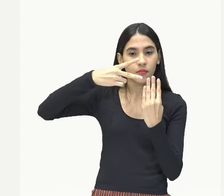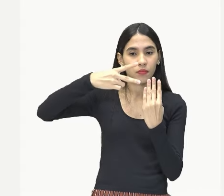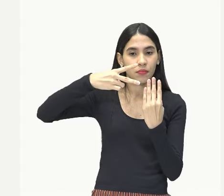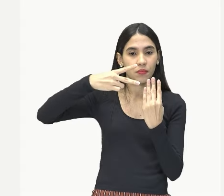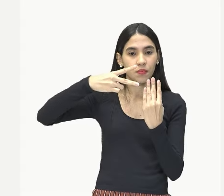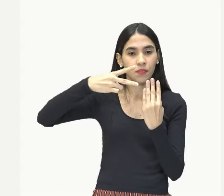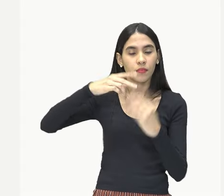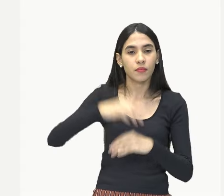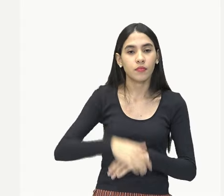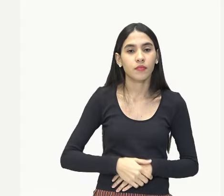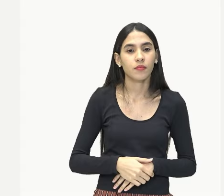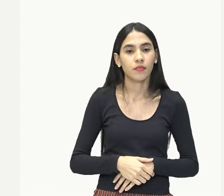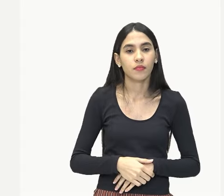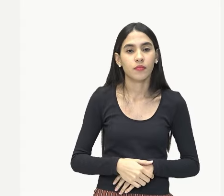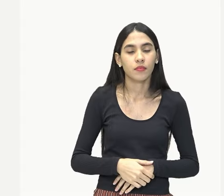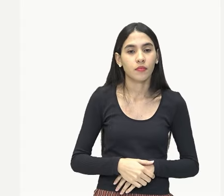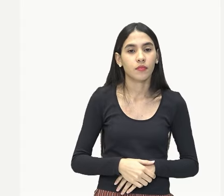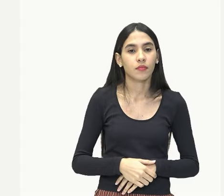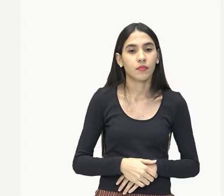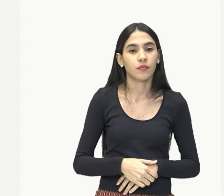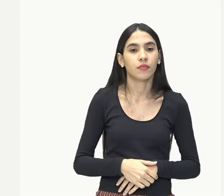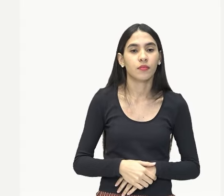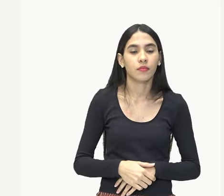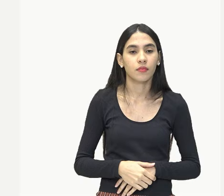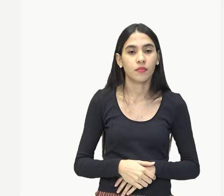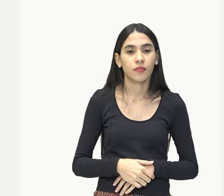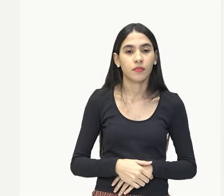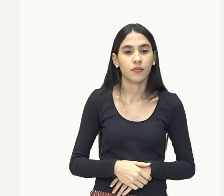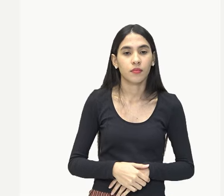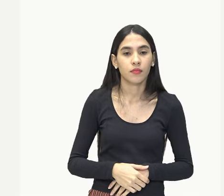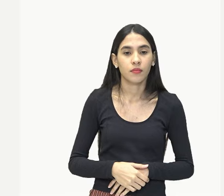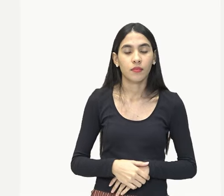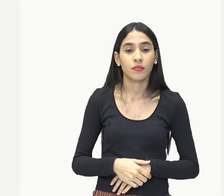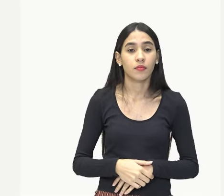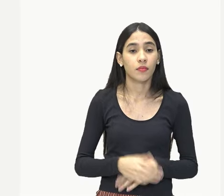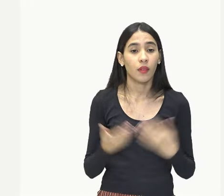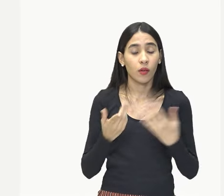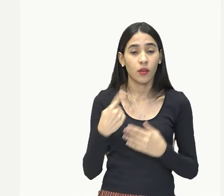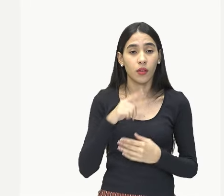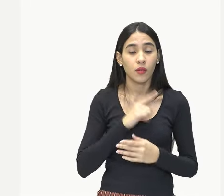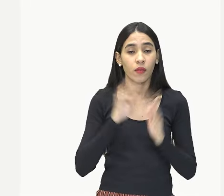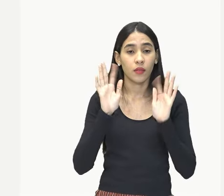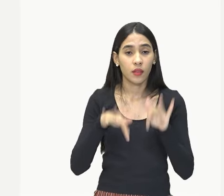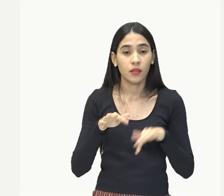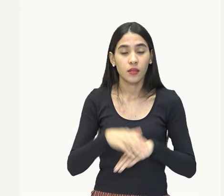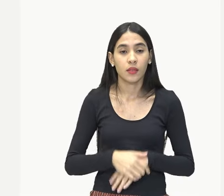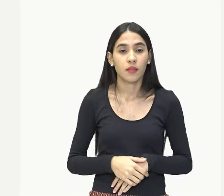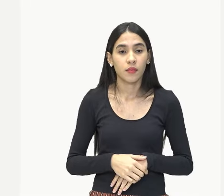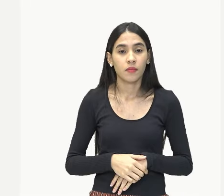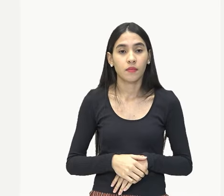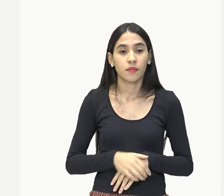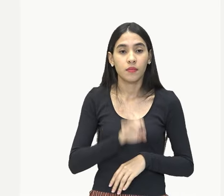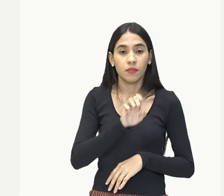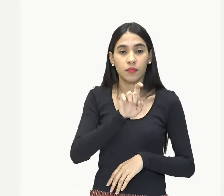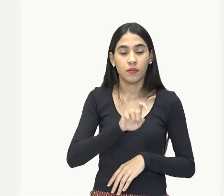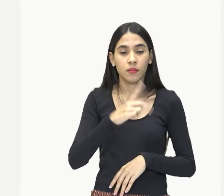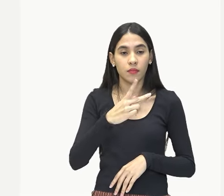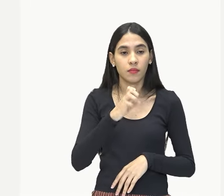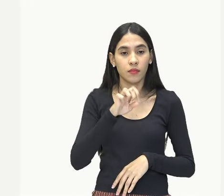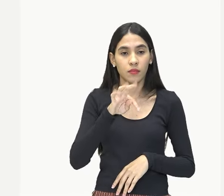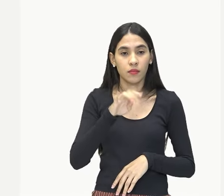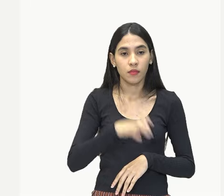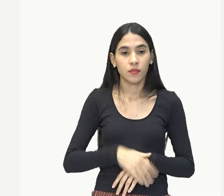cada letra que apareceu aqui na nossa multiplicação. Agora, nós vamos finalizar trabalhando os expoentes. O